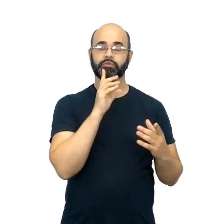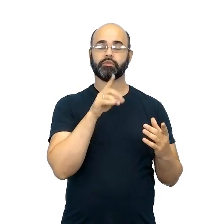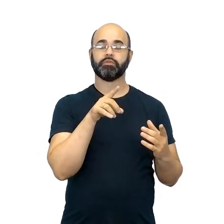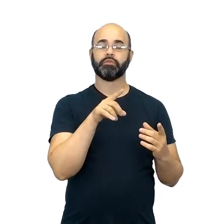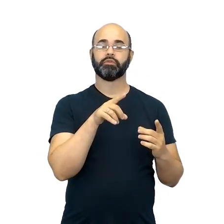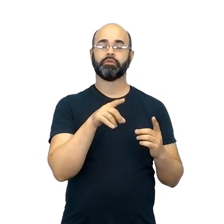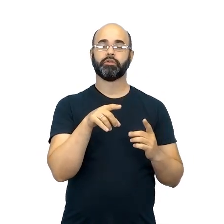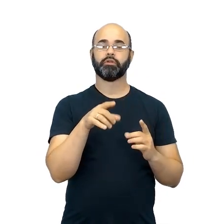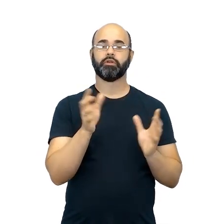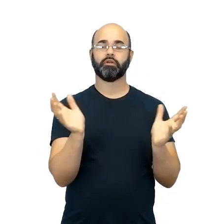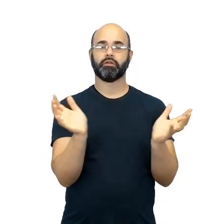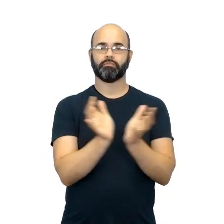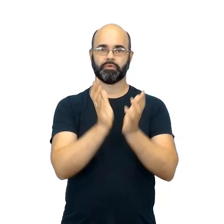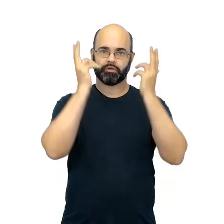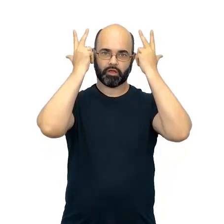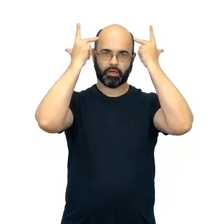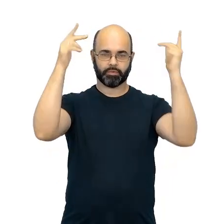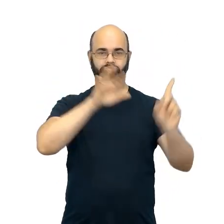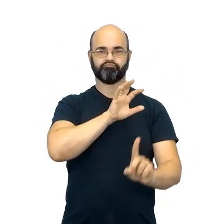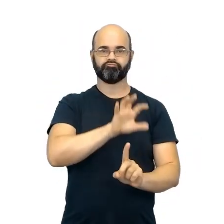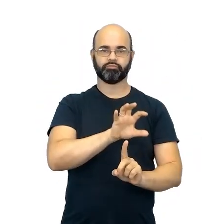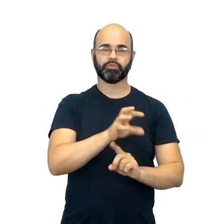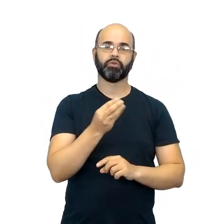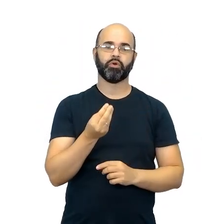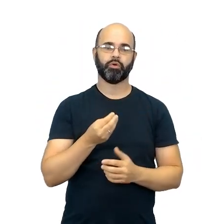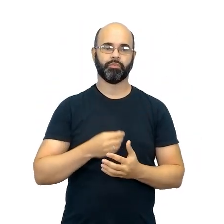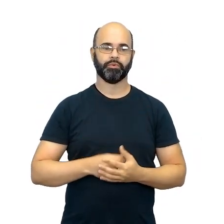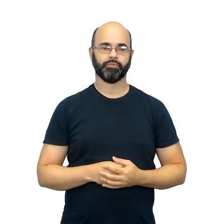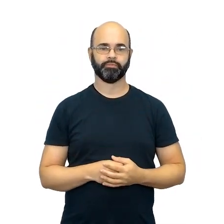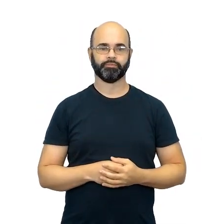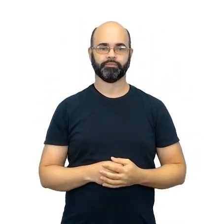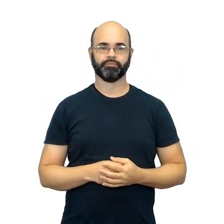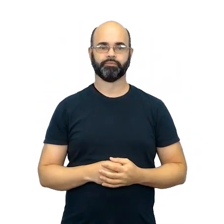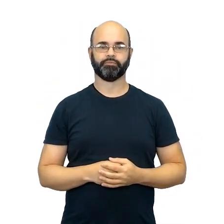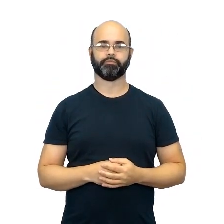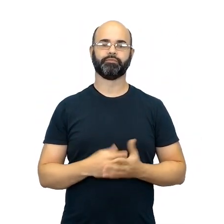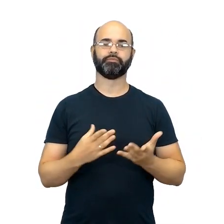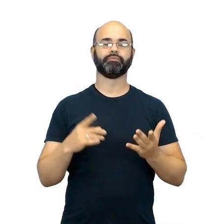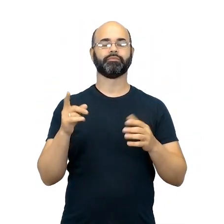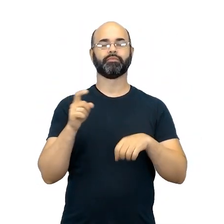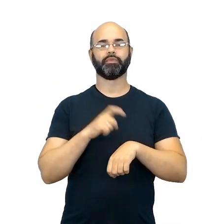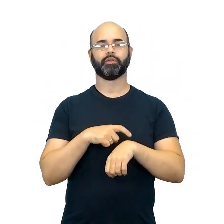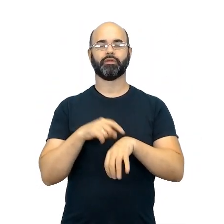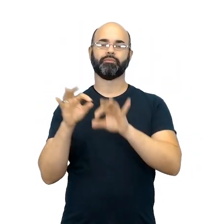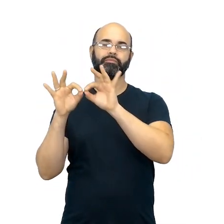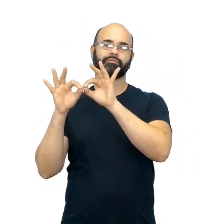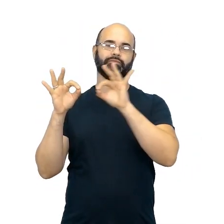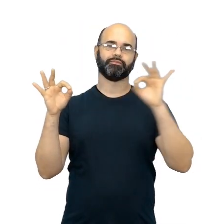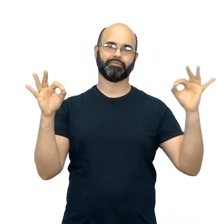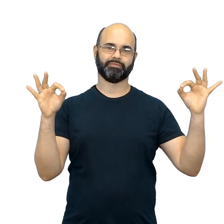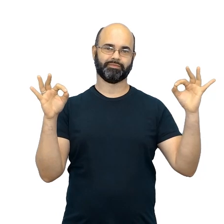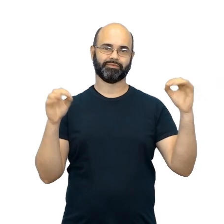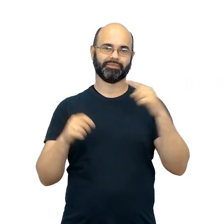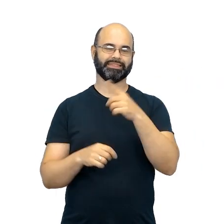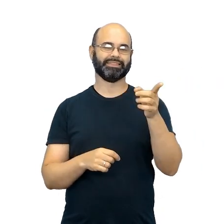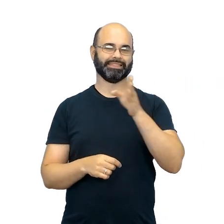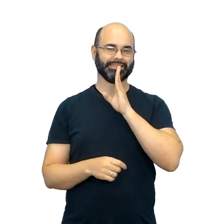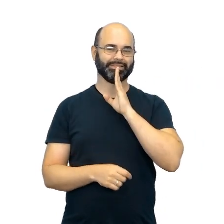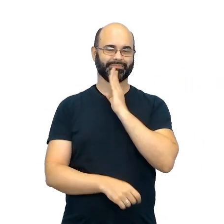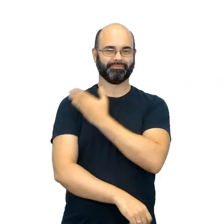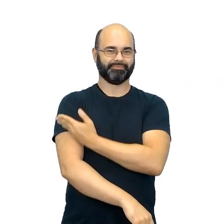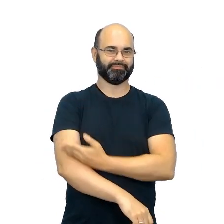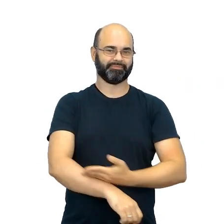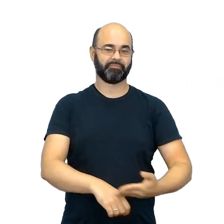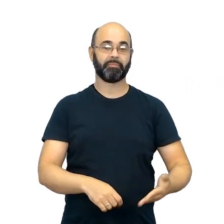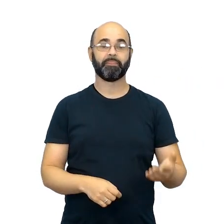ambientais. Lá vamos nós, então, para a nossa famosa linha do tempo, agora do segundo bimestre, né?